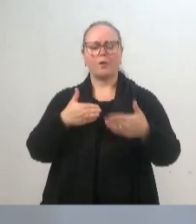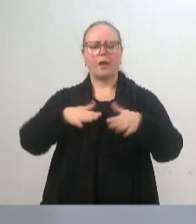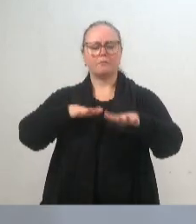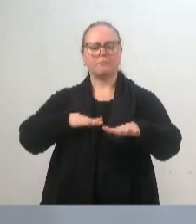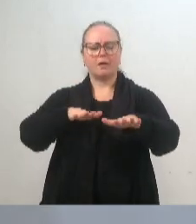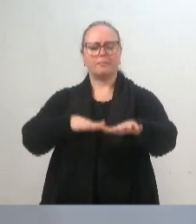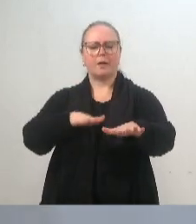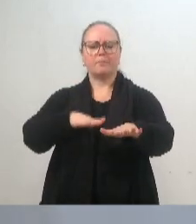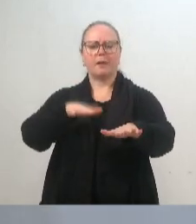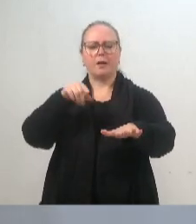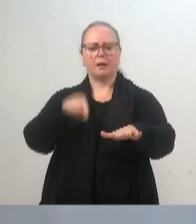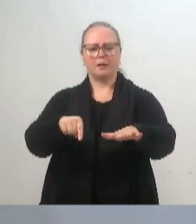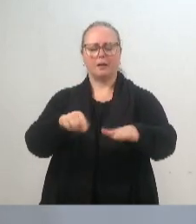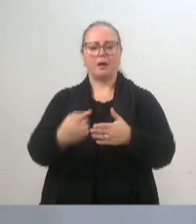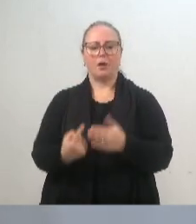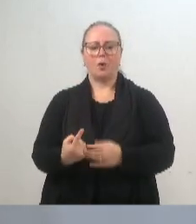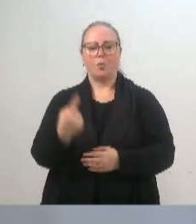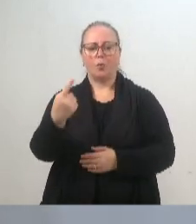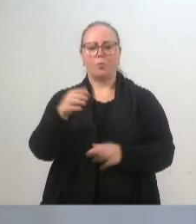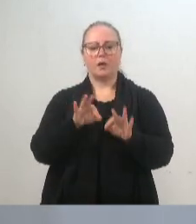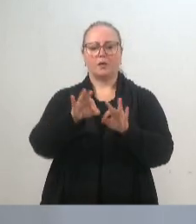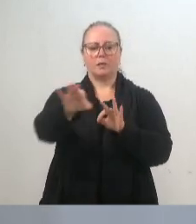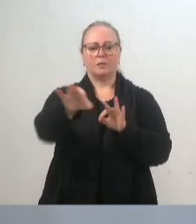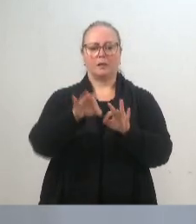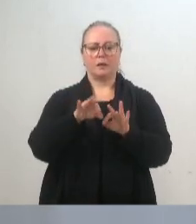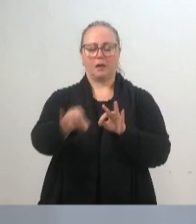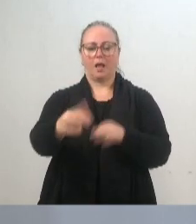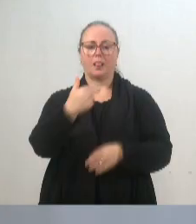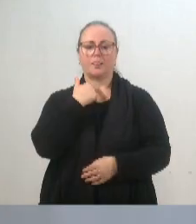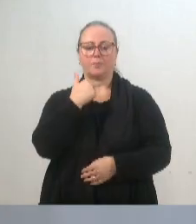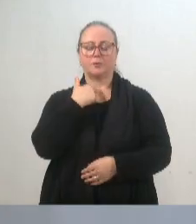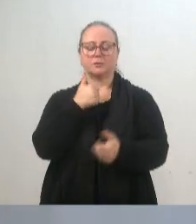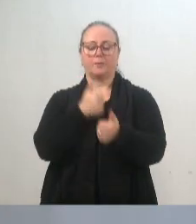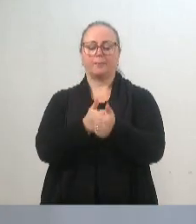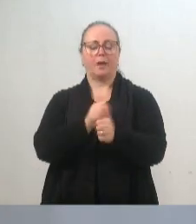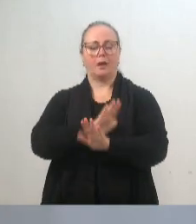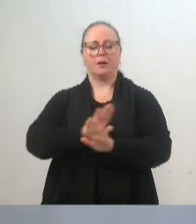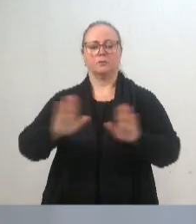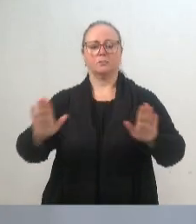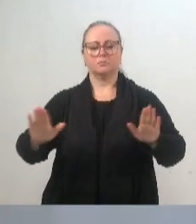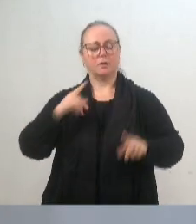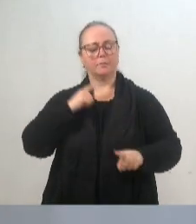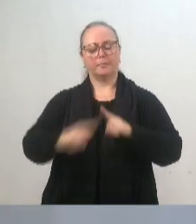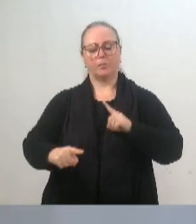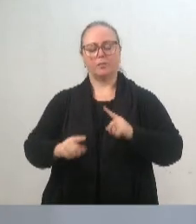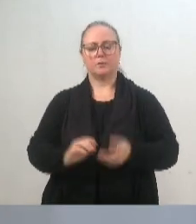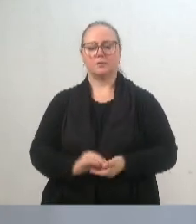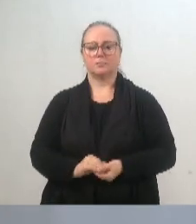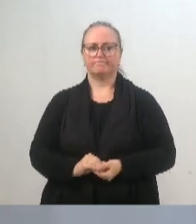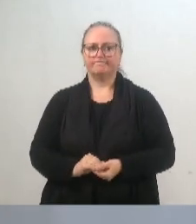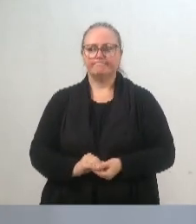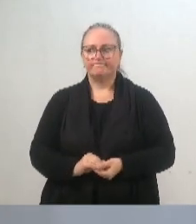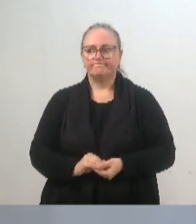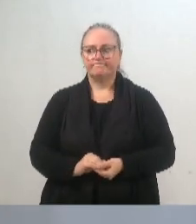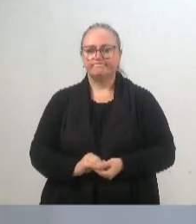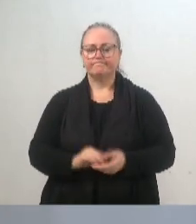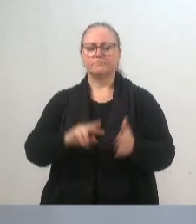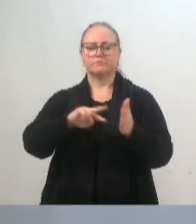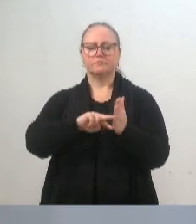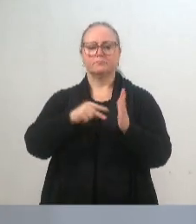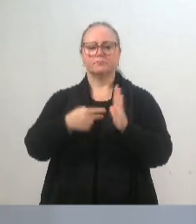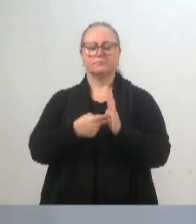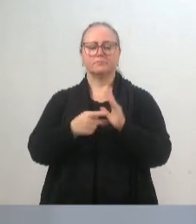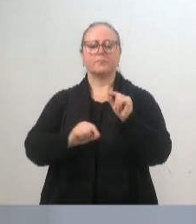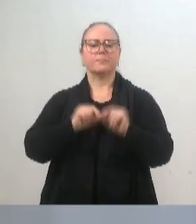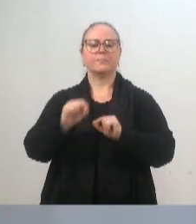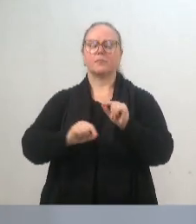tipo num raio de 1 quilômetro da esplanada dos ministérios. Senhoras e senhores vereadores, isso significa que esse tipo